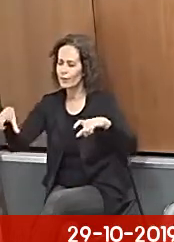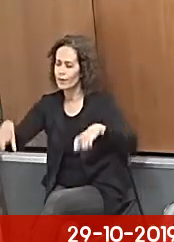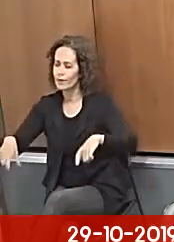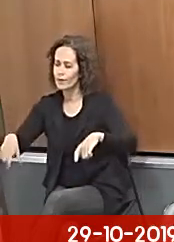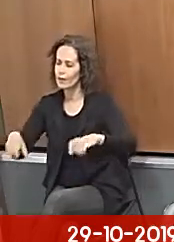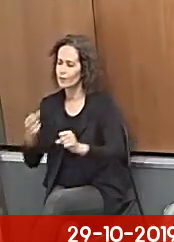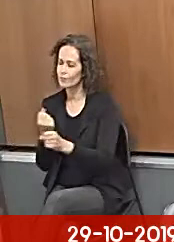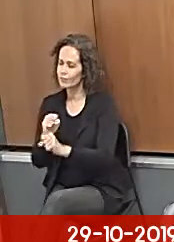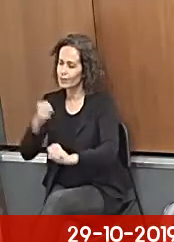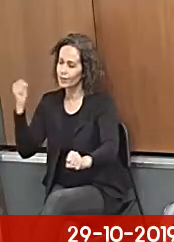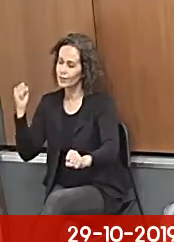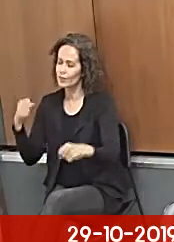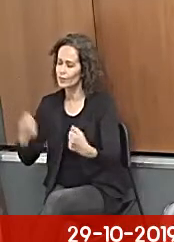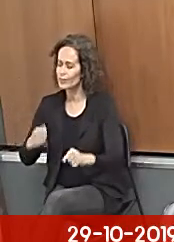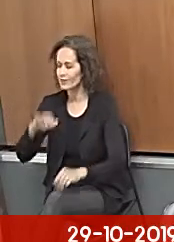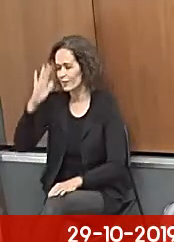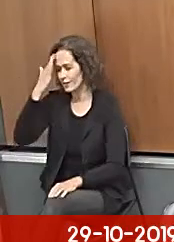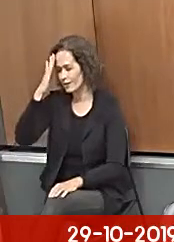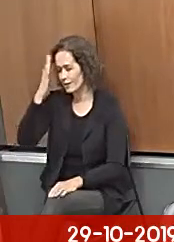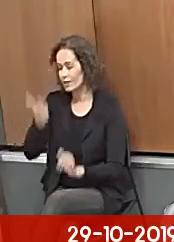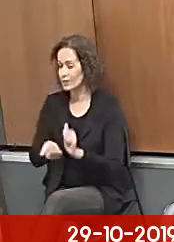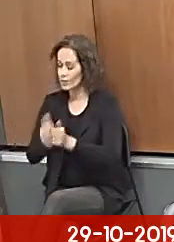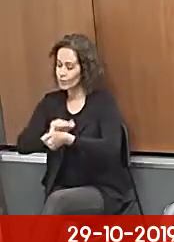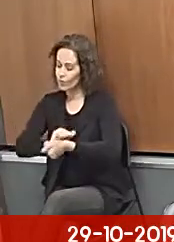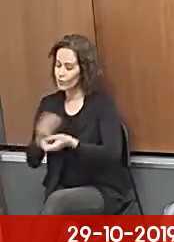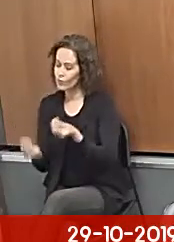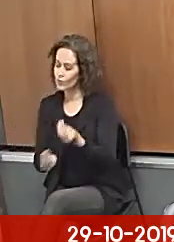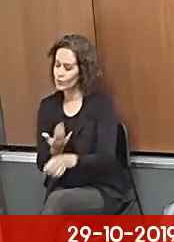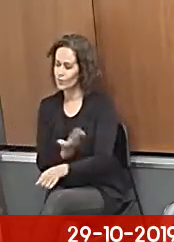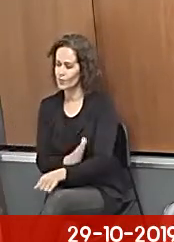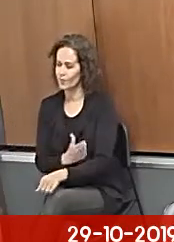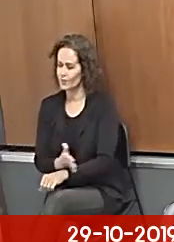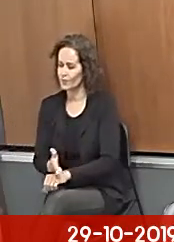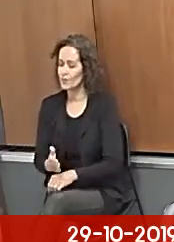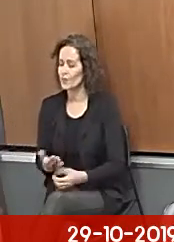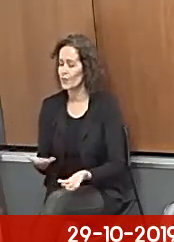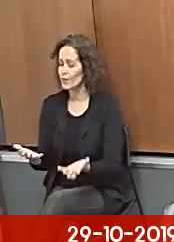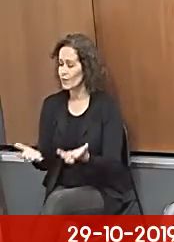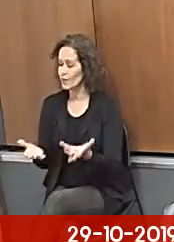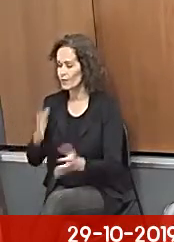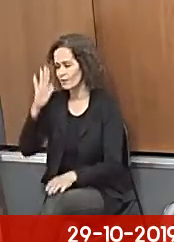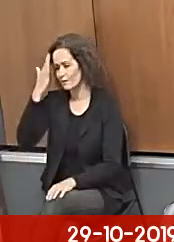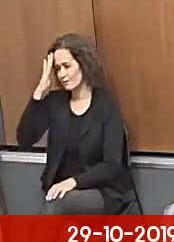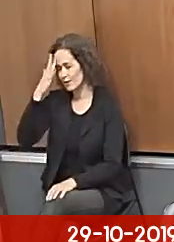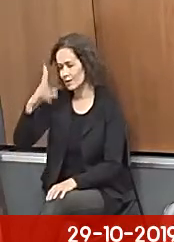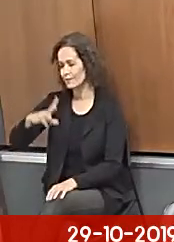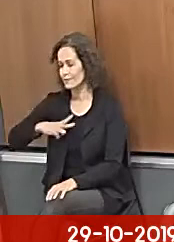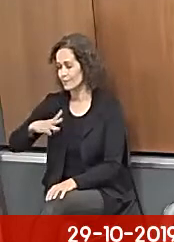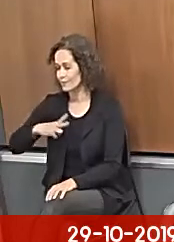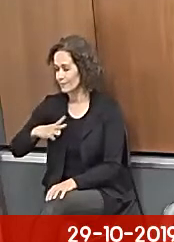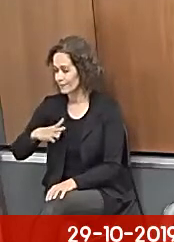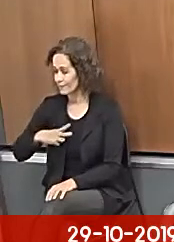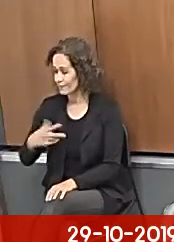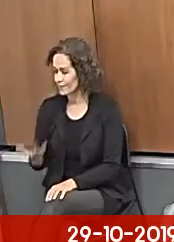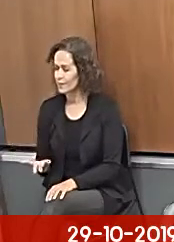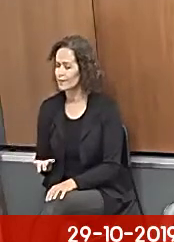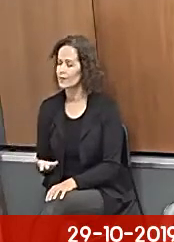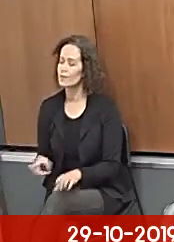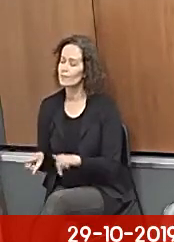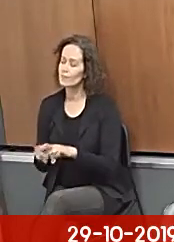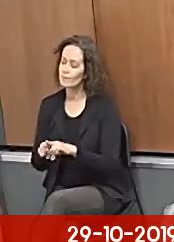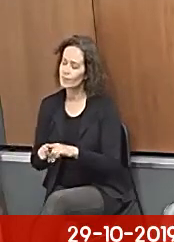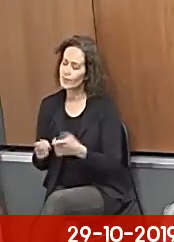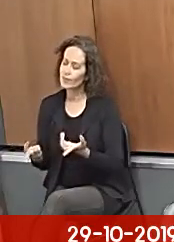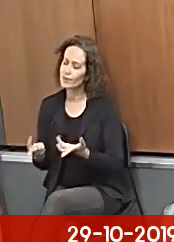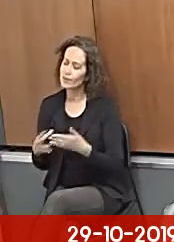entender o esporte como ele é praticado. Eu gostaria de, pessoalmente, entender isso e levar isso adiante dentro do próprio